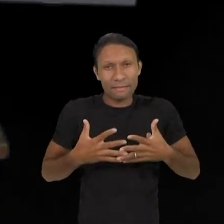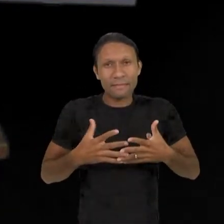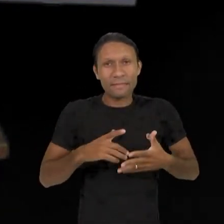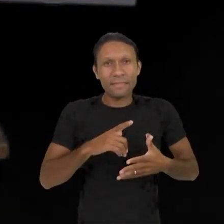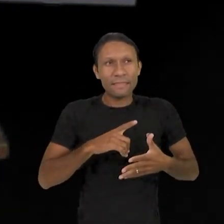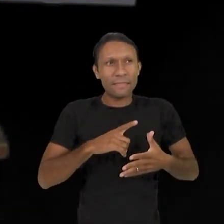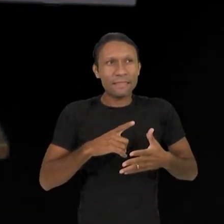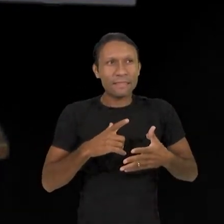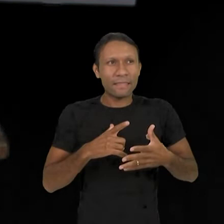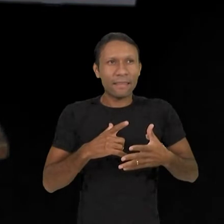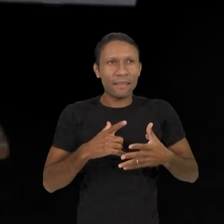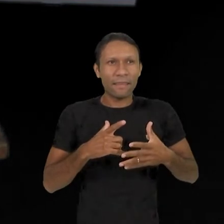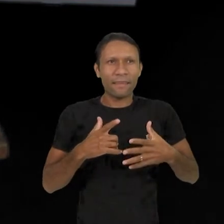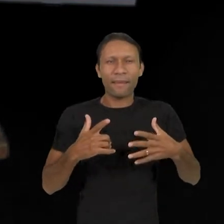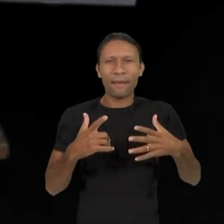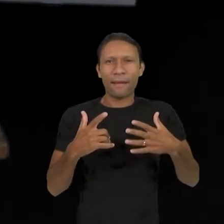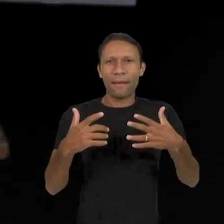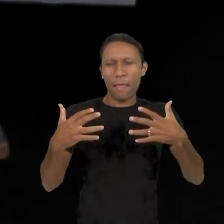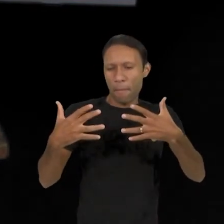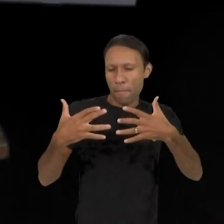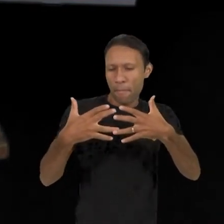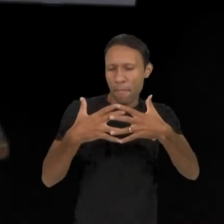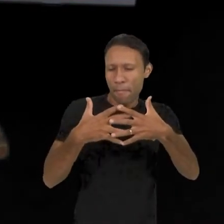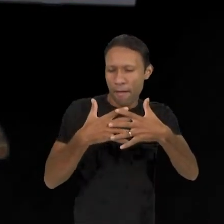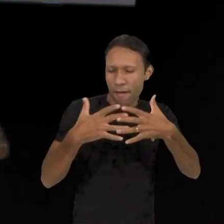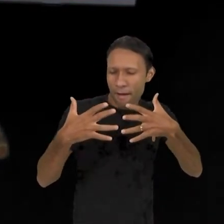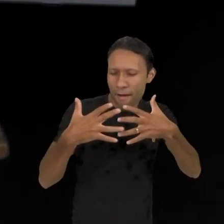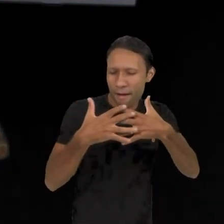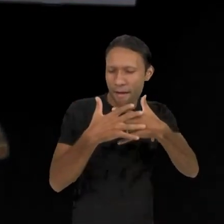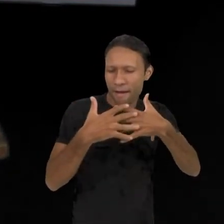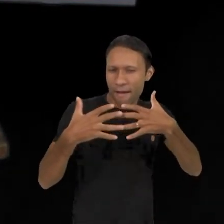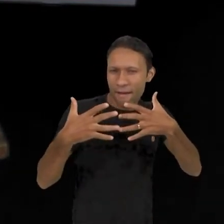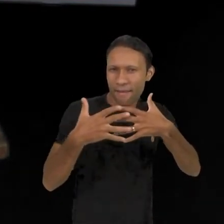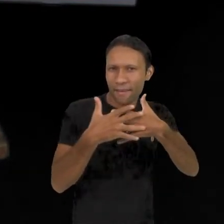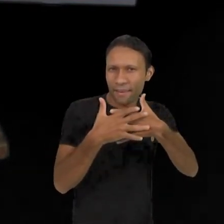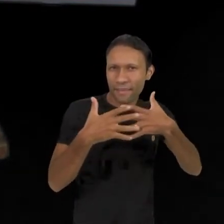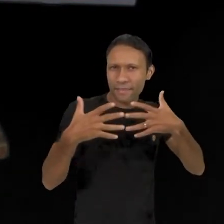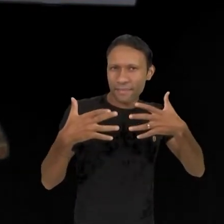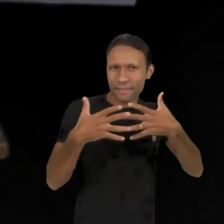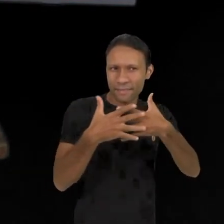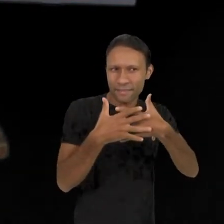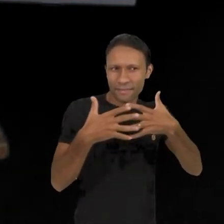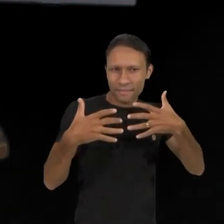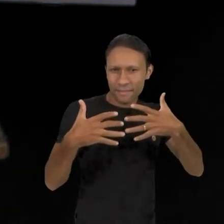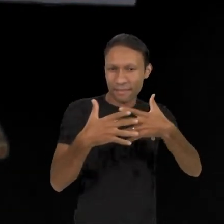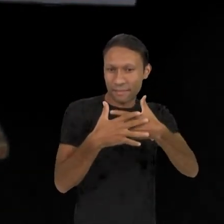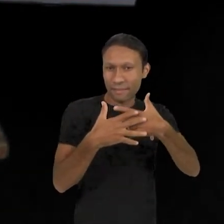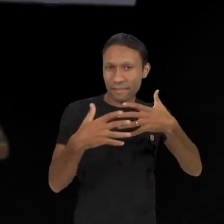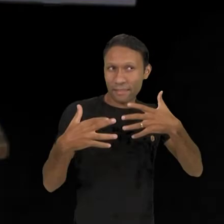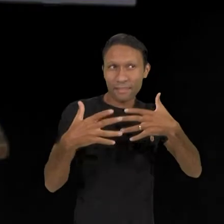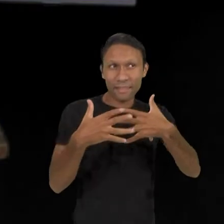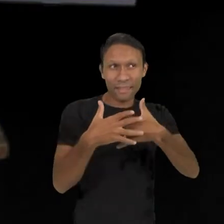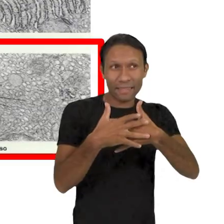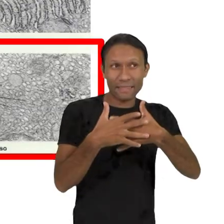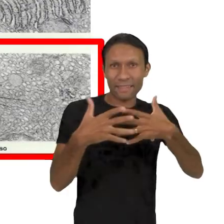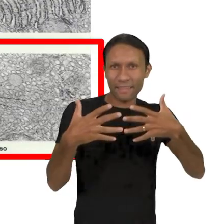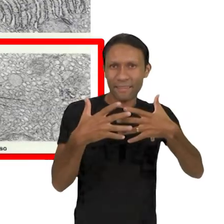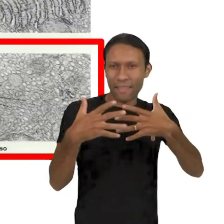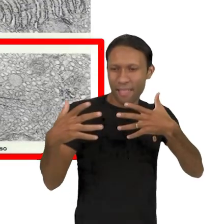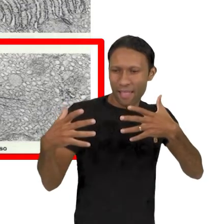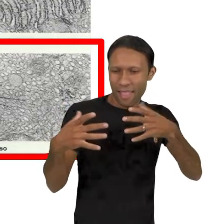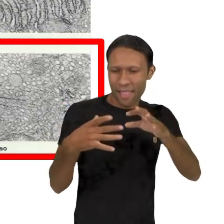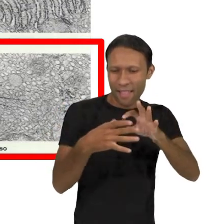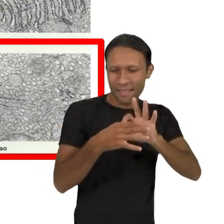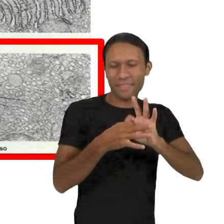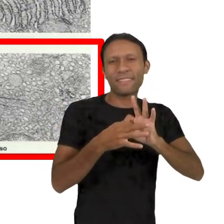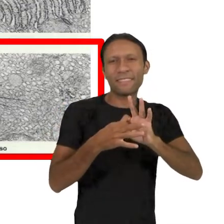a questão da actina e miosina, você tem as fibras musculares lá reagindo para que haja contração. A ligação